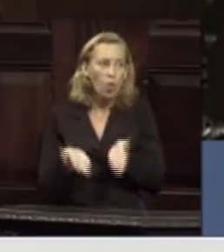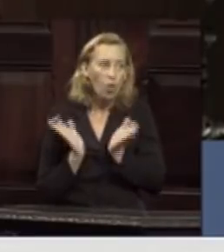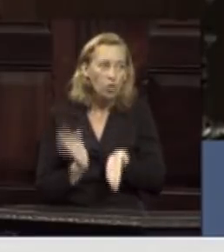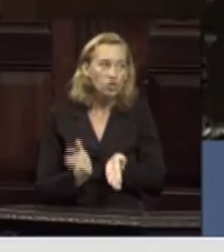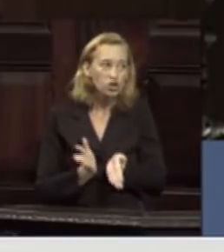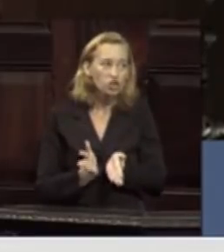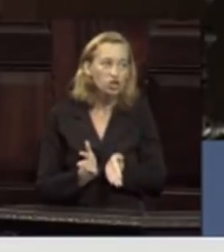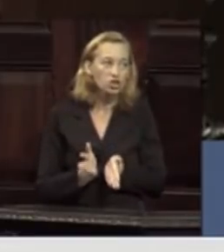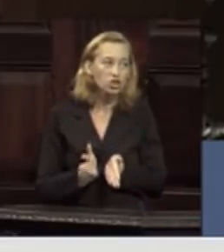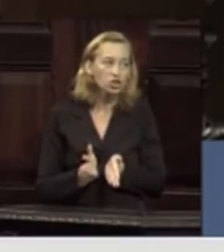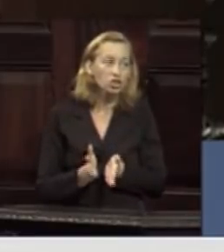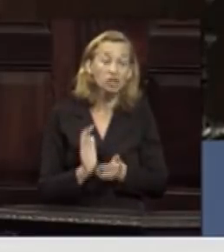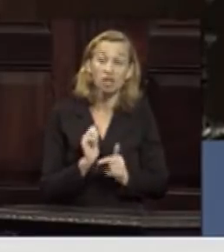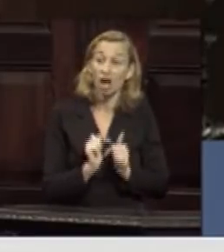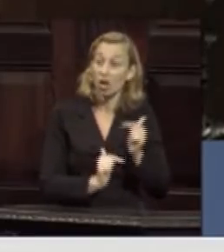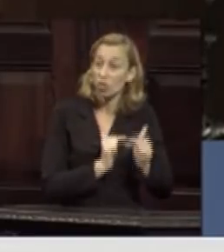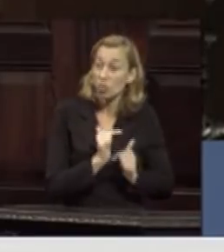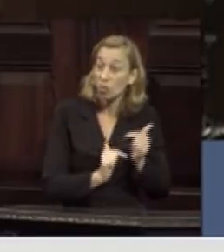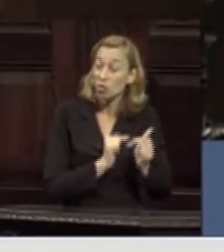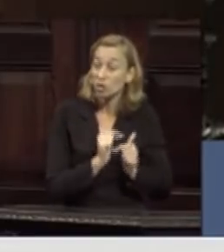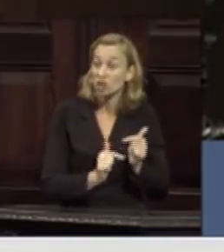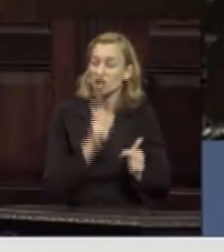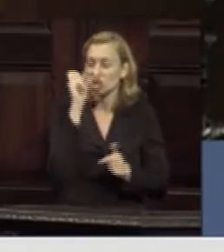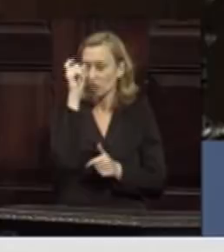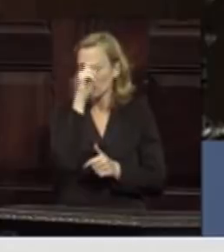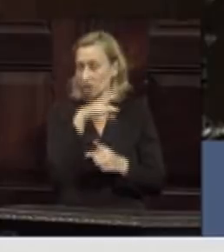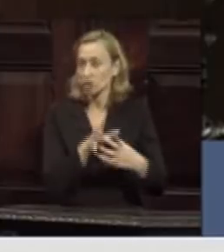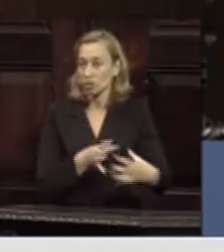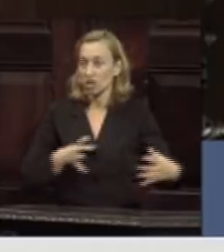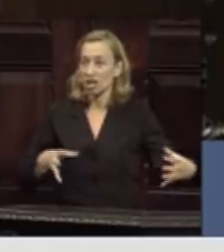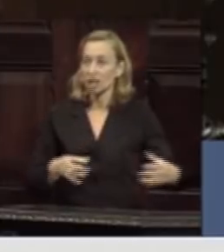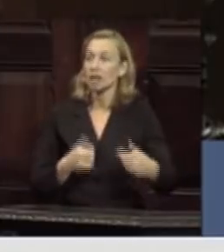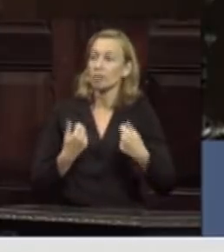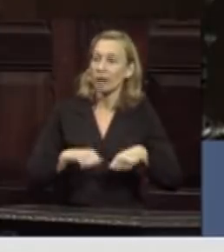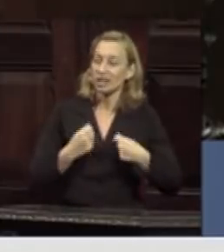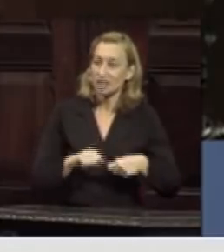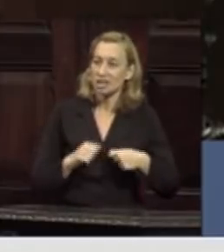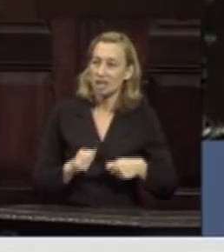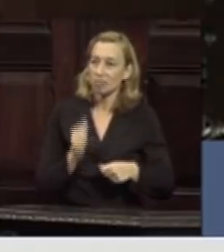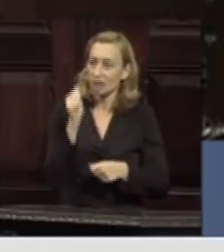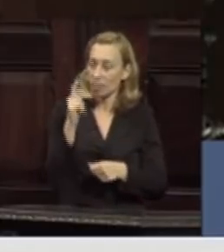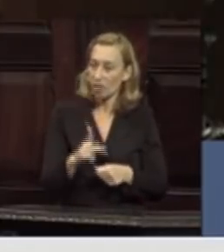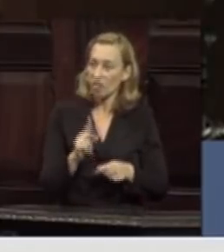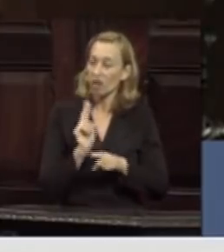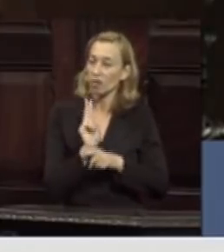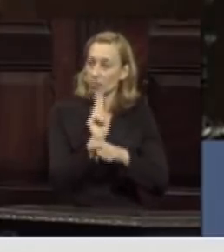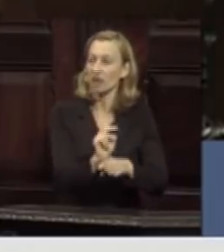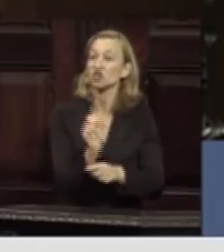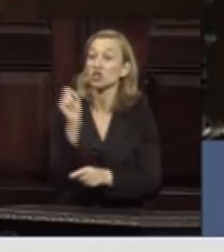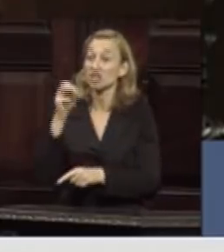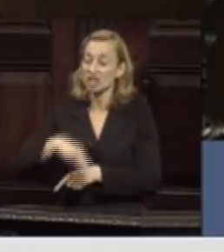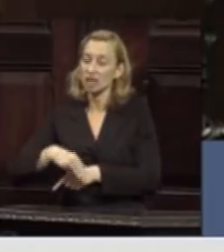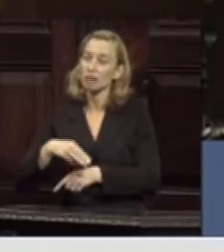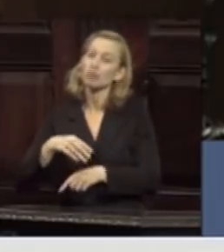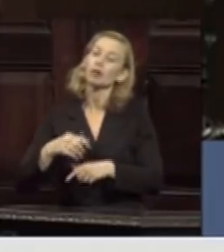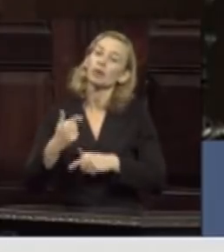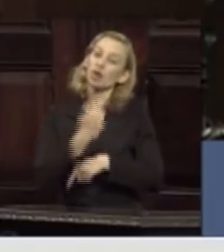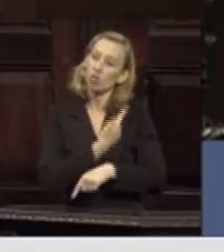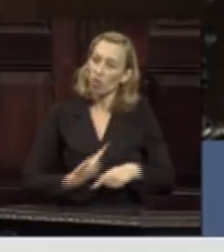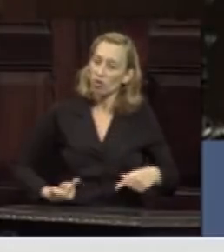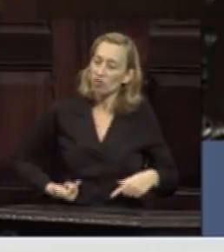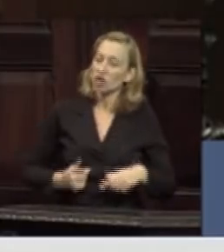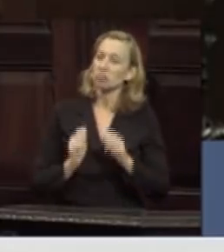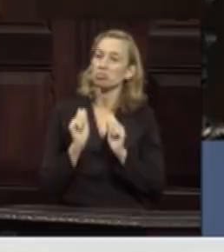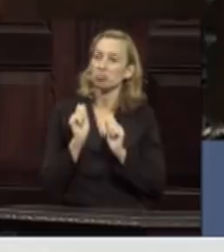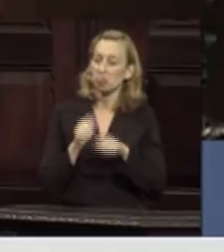grande. Precisamos aprovar esses empréstimos, sim, para que o governo possa melhorar os